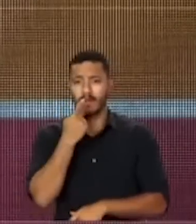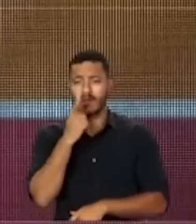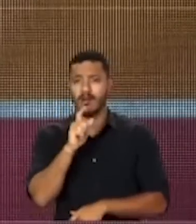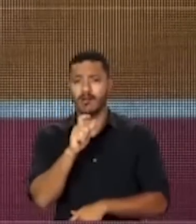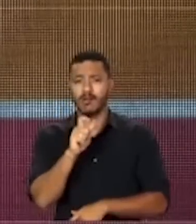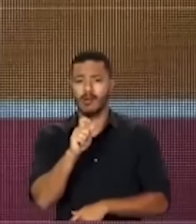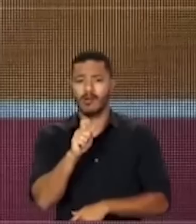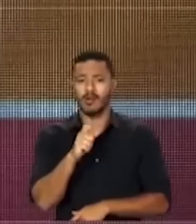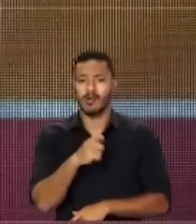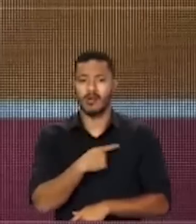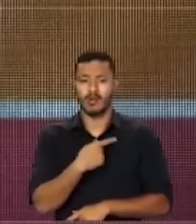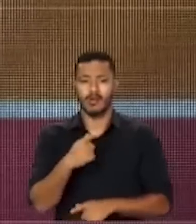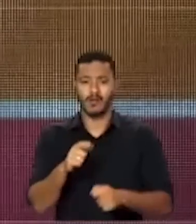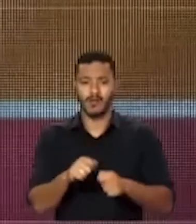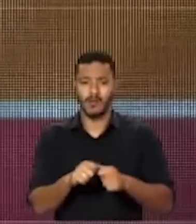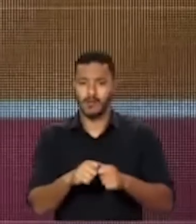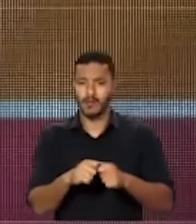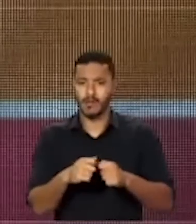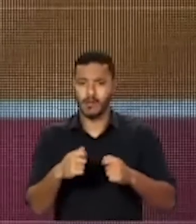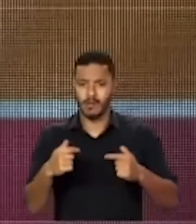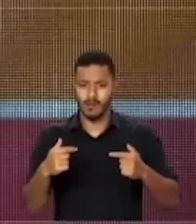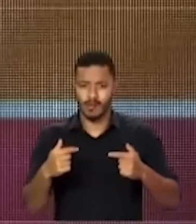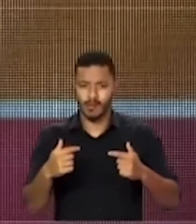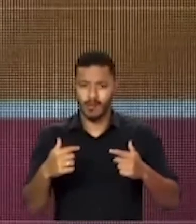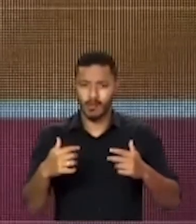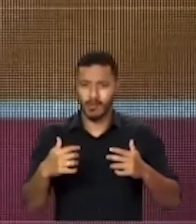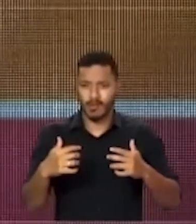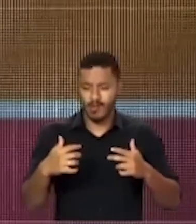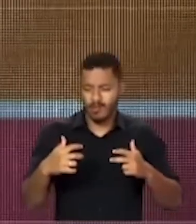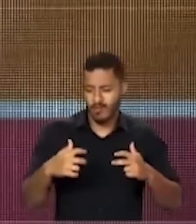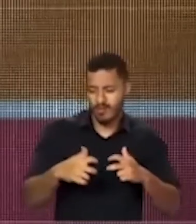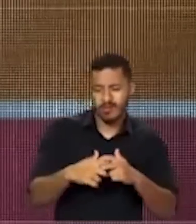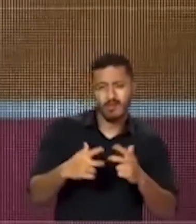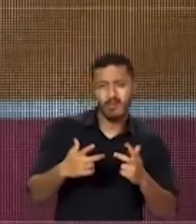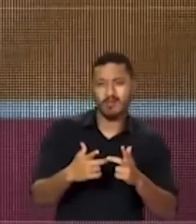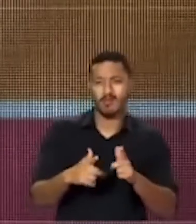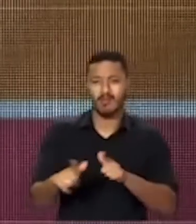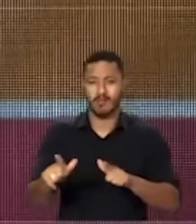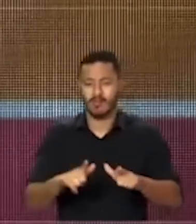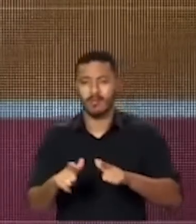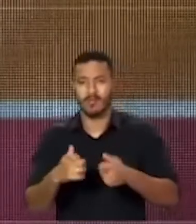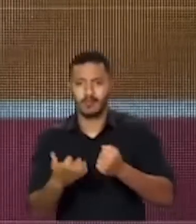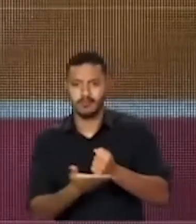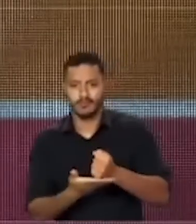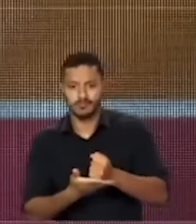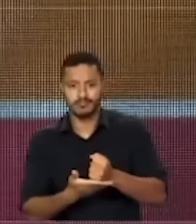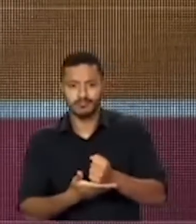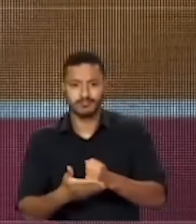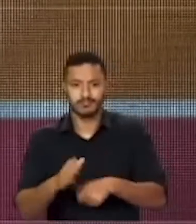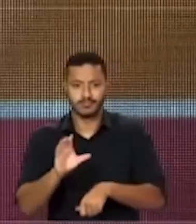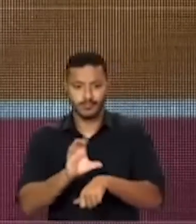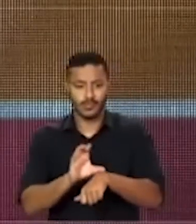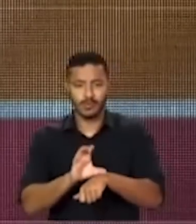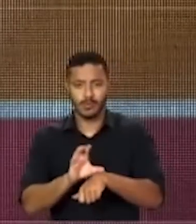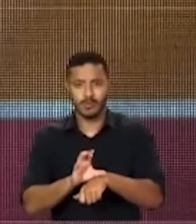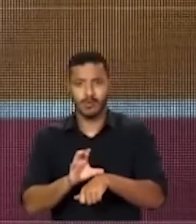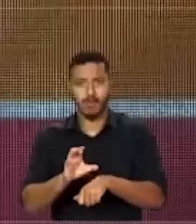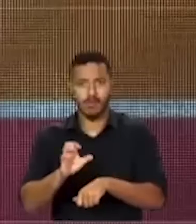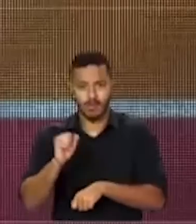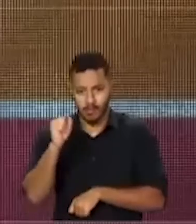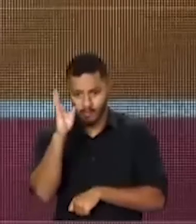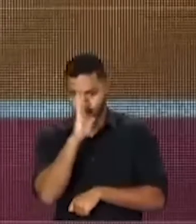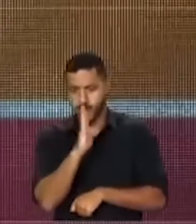que, no que não fosse conflitante com a decisão, as operações com base no Código de Trânsito Brasileiro